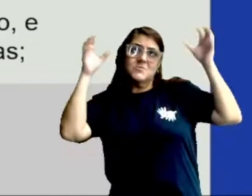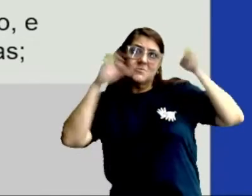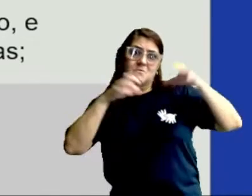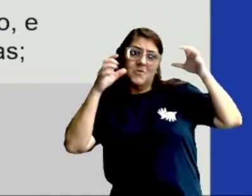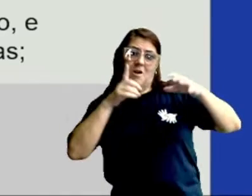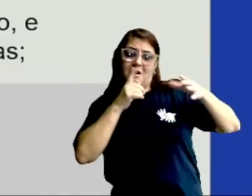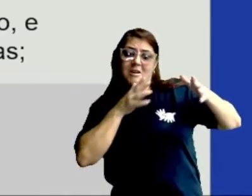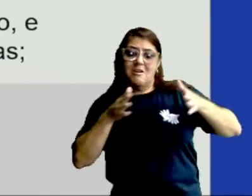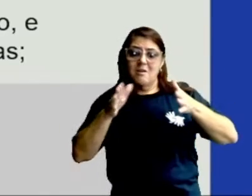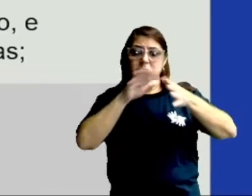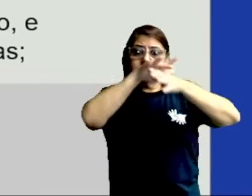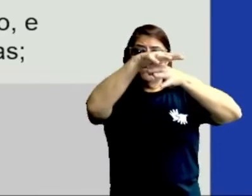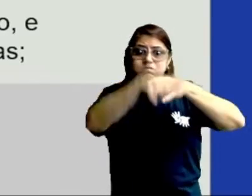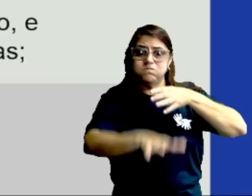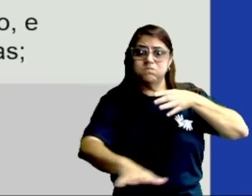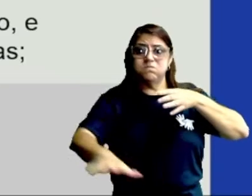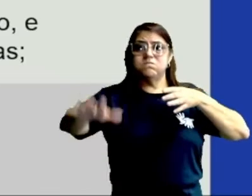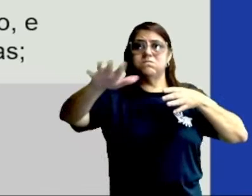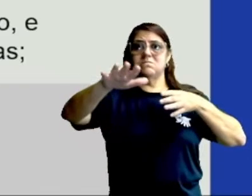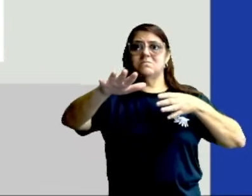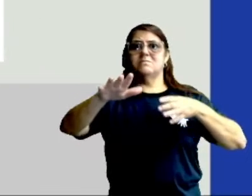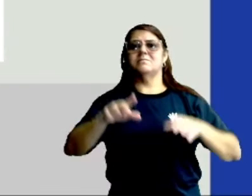deste Rio